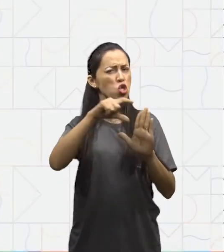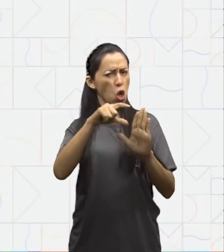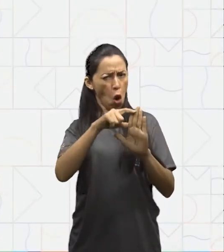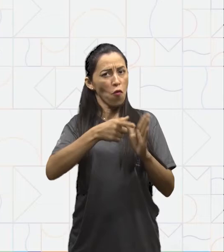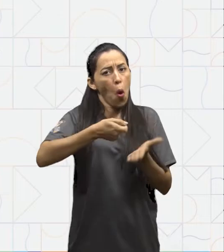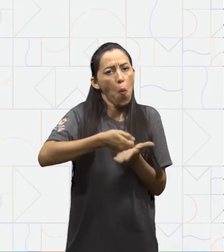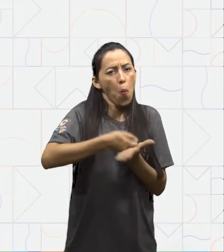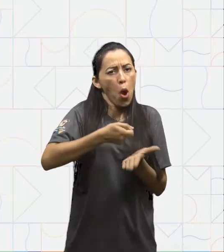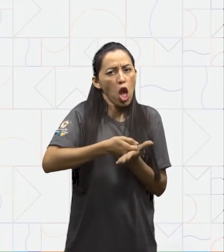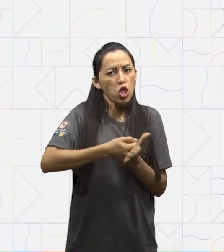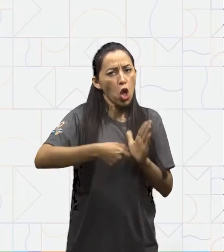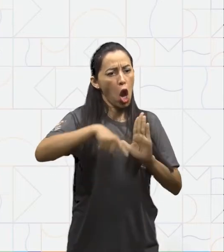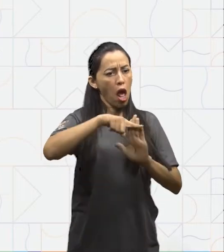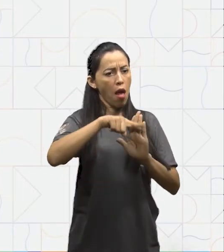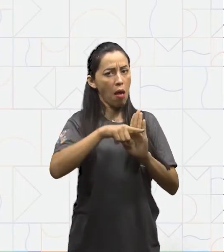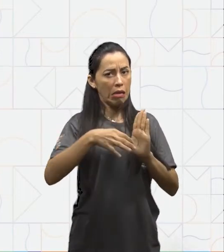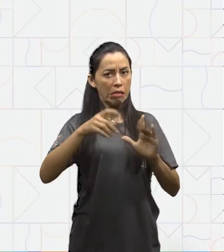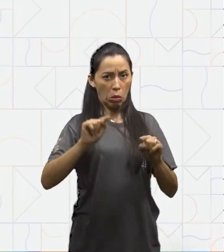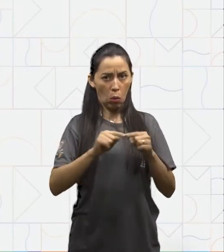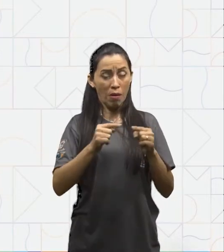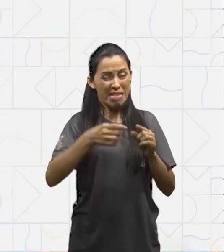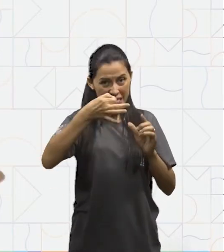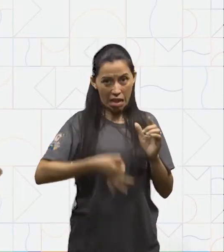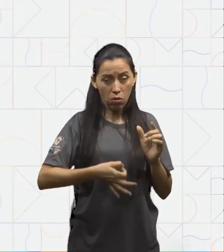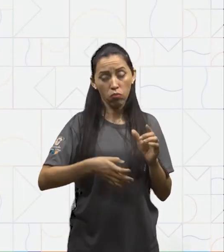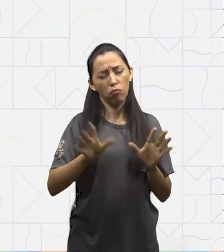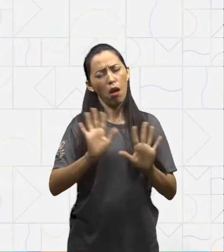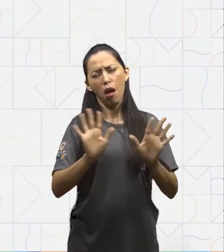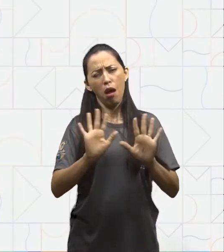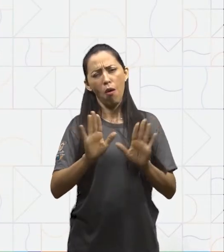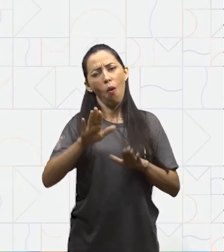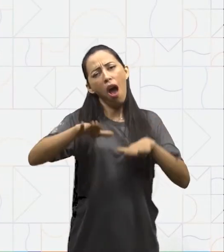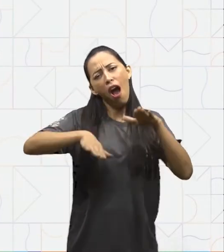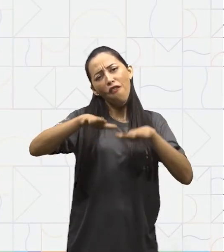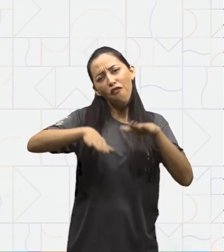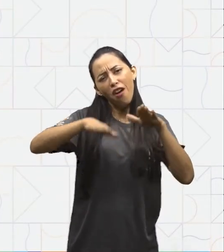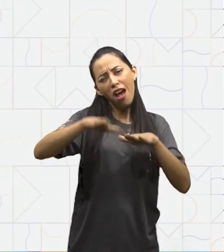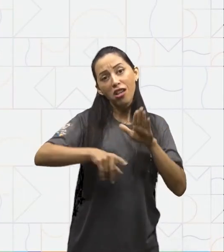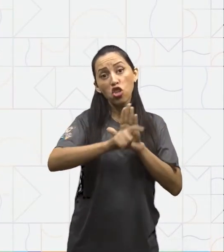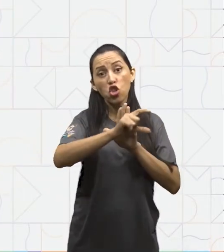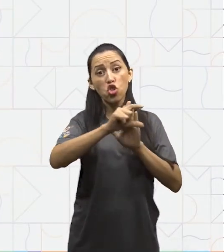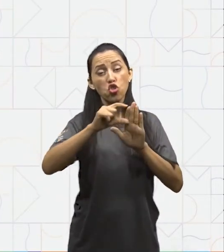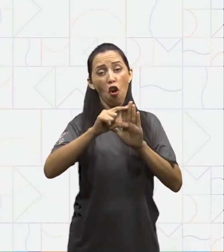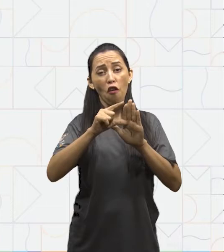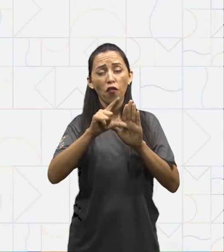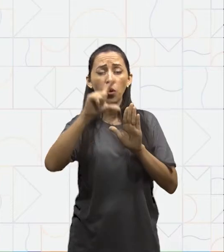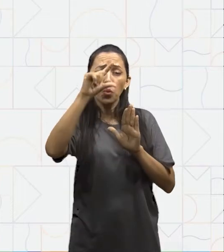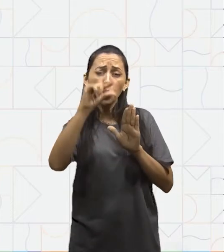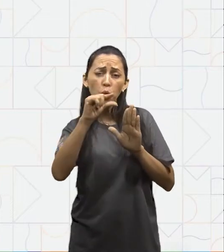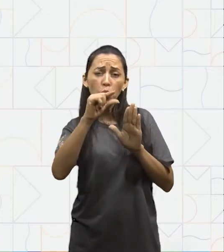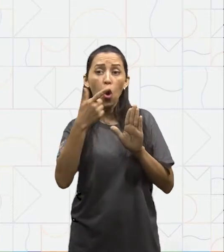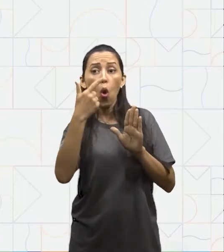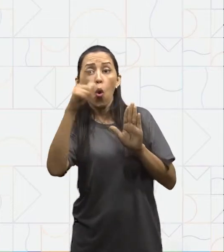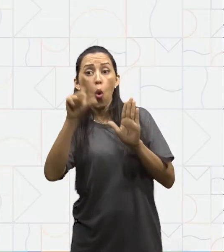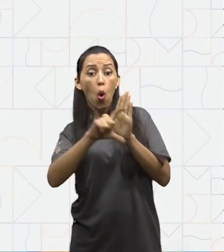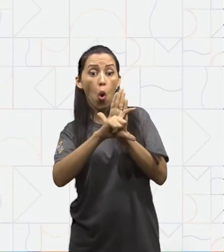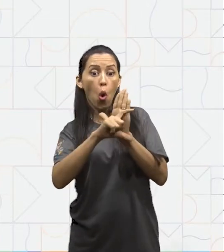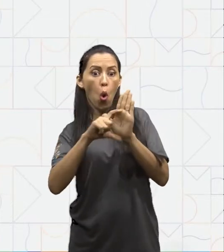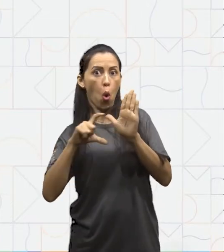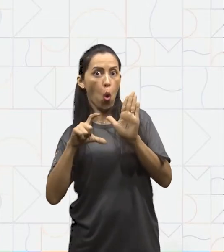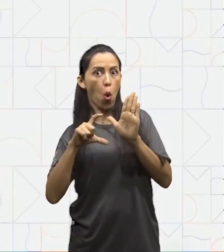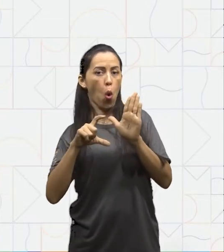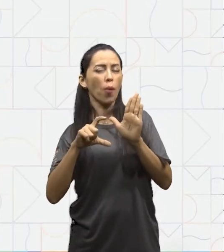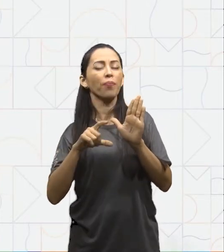quantidade certa de versos. Geralmente, elas alternam, assim como vimos nesse poema. Existem algumas